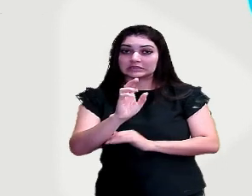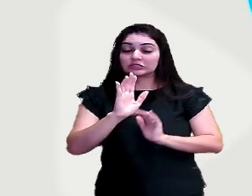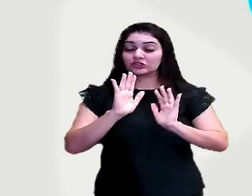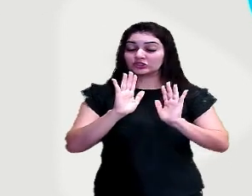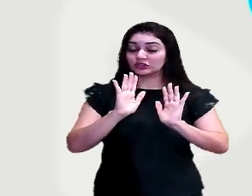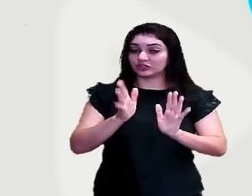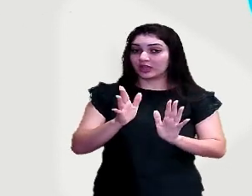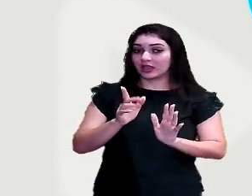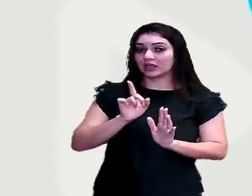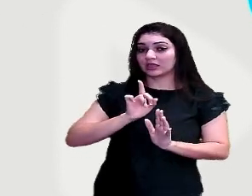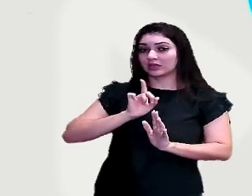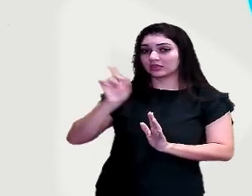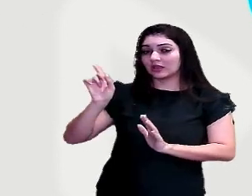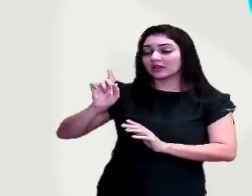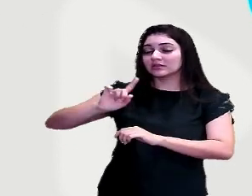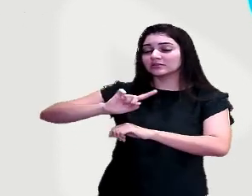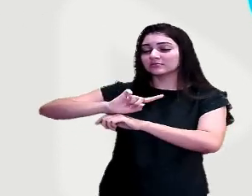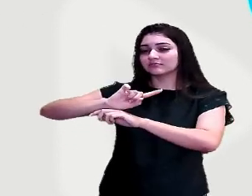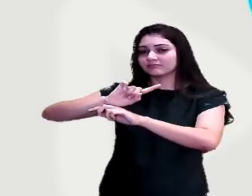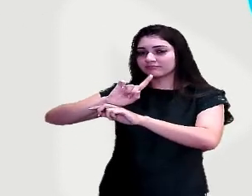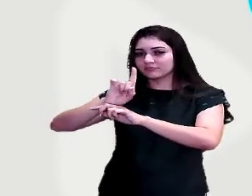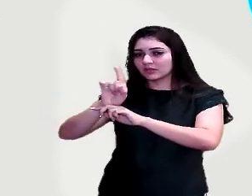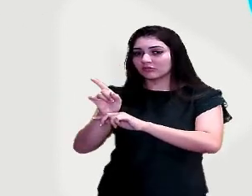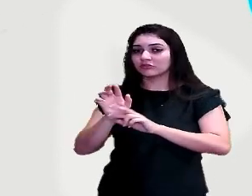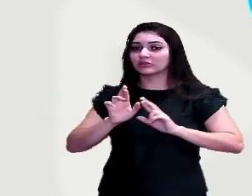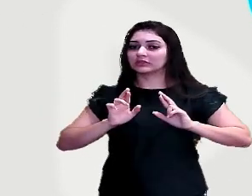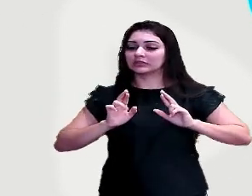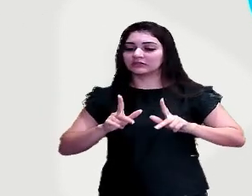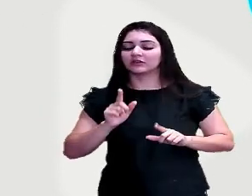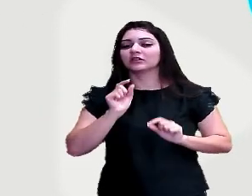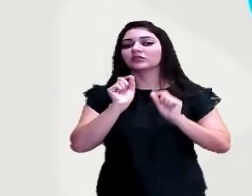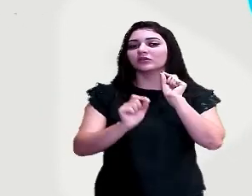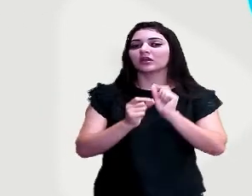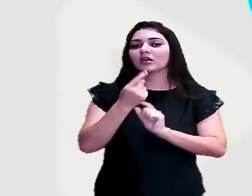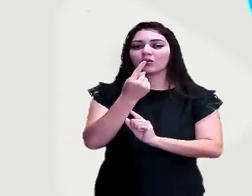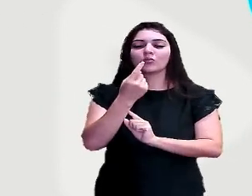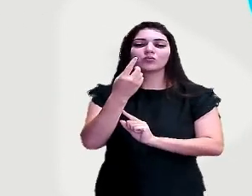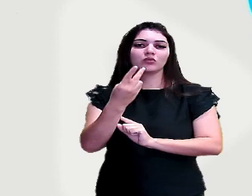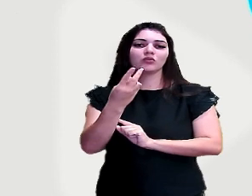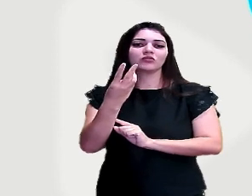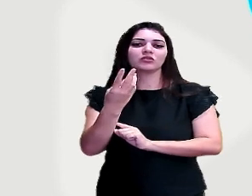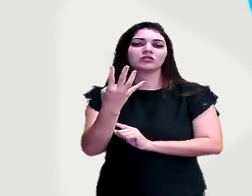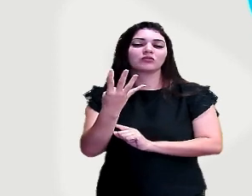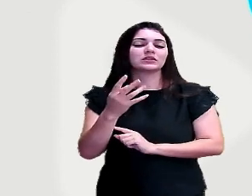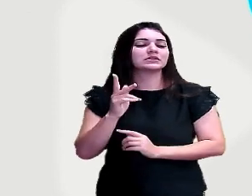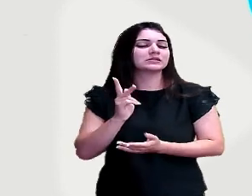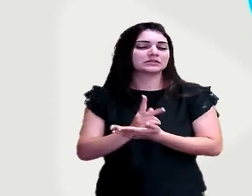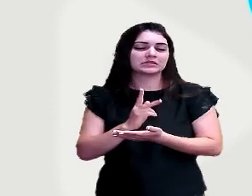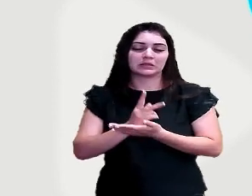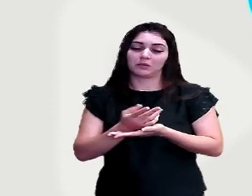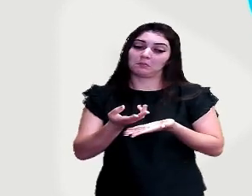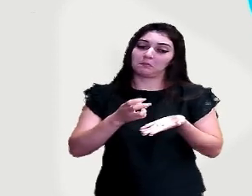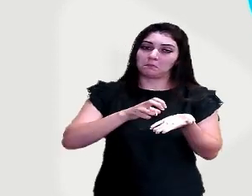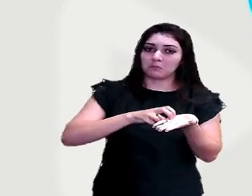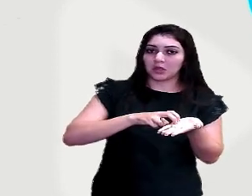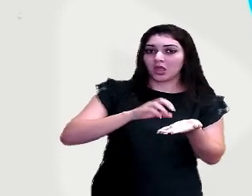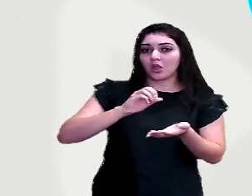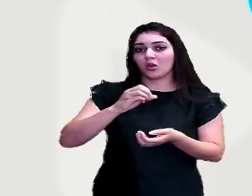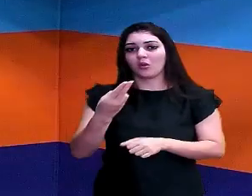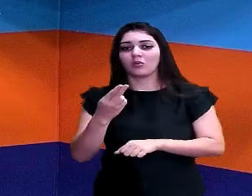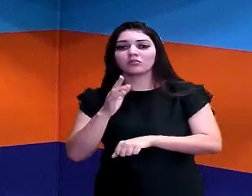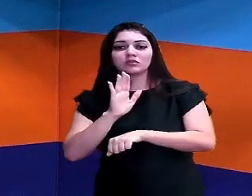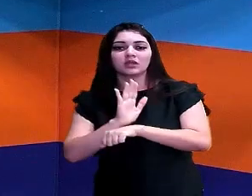relógio analógico, não. Você vai ver lá, 1, 2, 3, 4, sempre, tá? Sendo de manhã ou de tarde. Então, o que